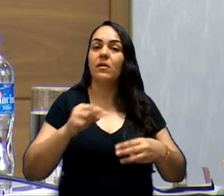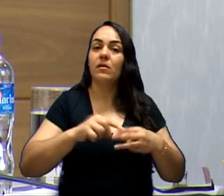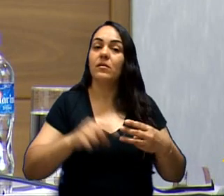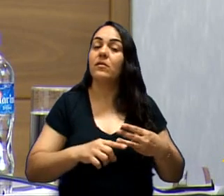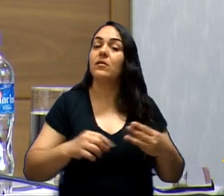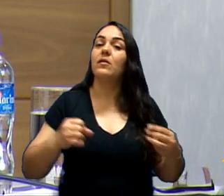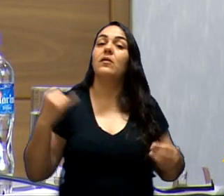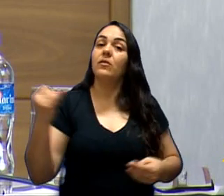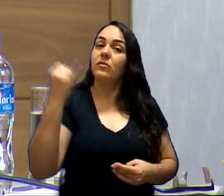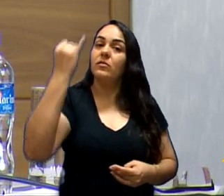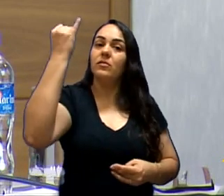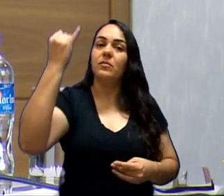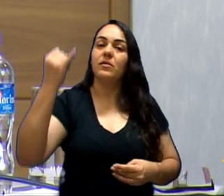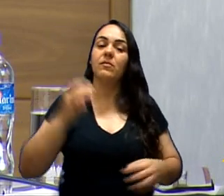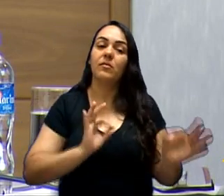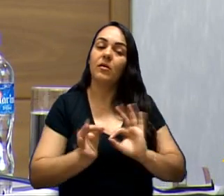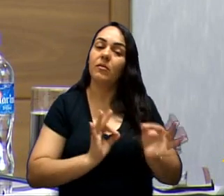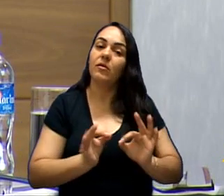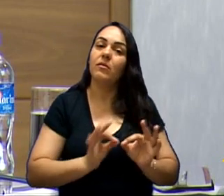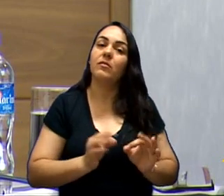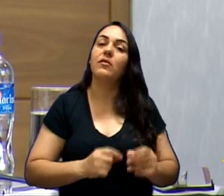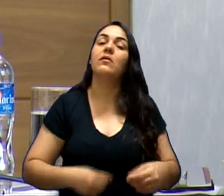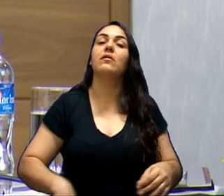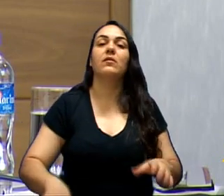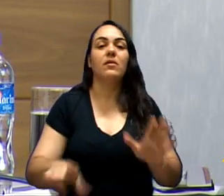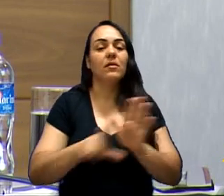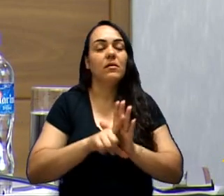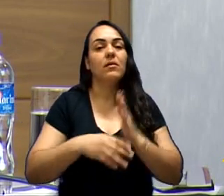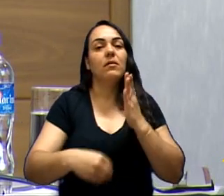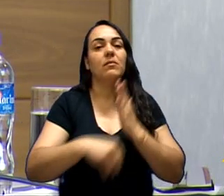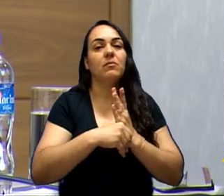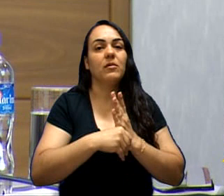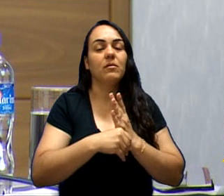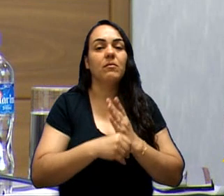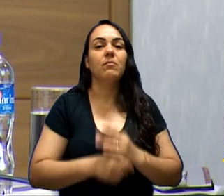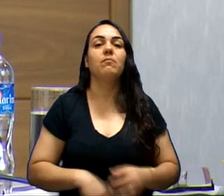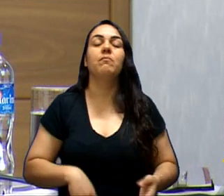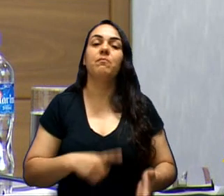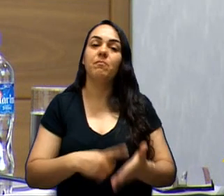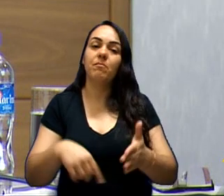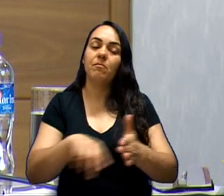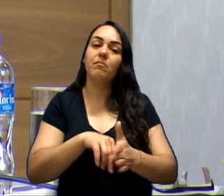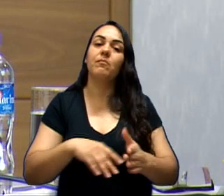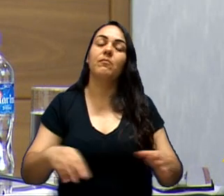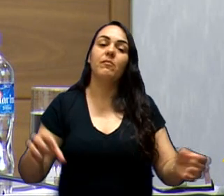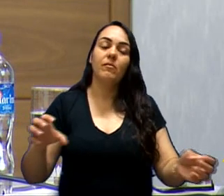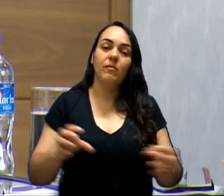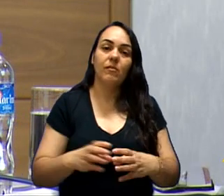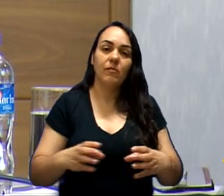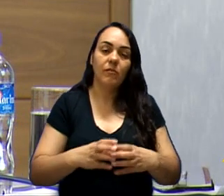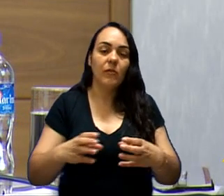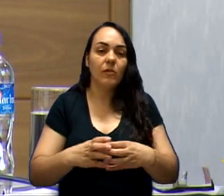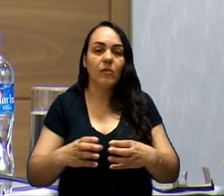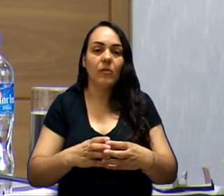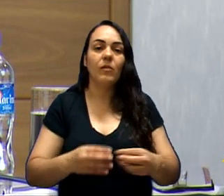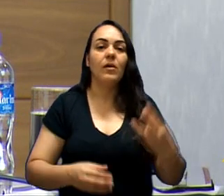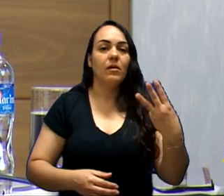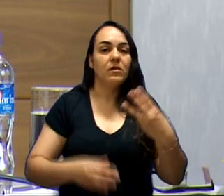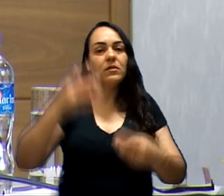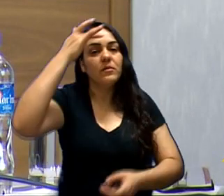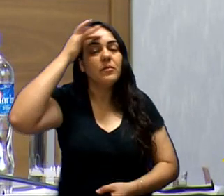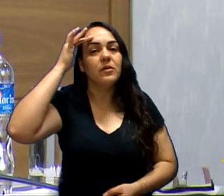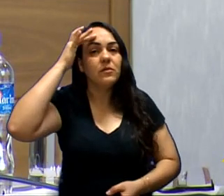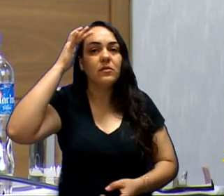né? Então, amanhã nós vamos descobrir o que houve. Secretaria de Fazenda, Jurídico e Gabinete Central.